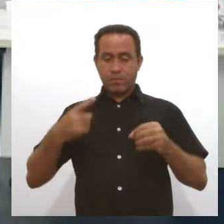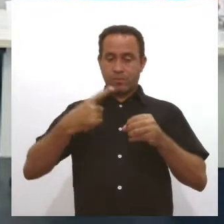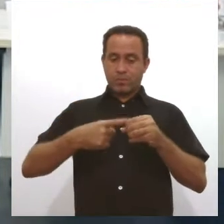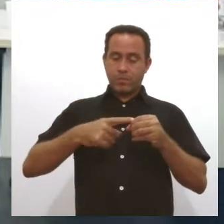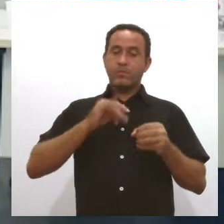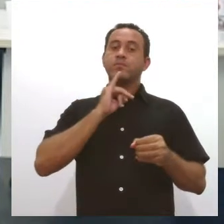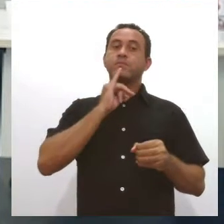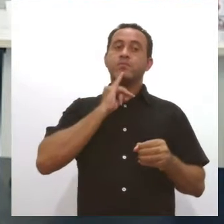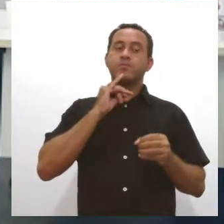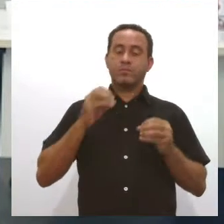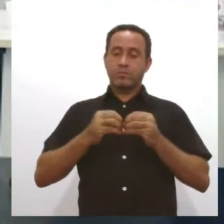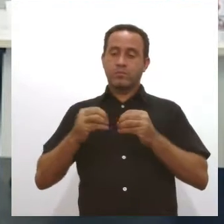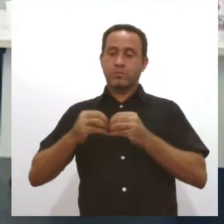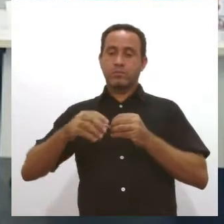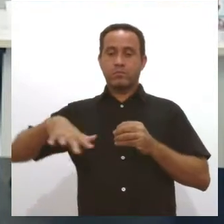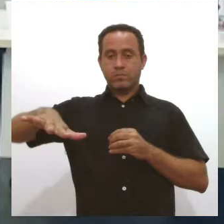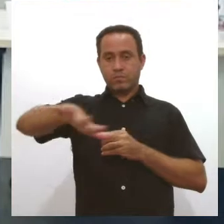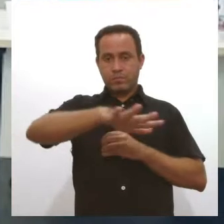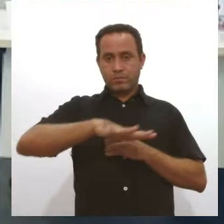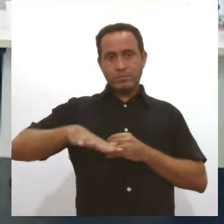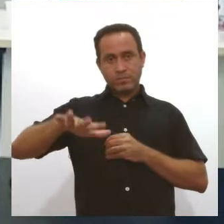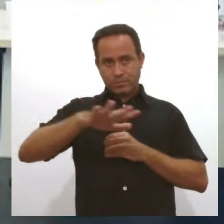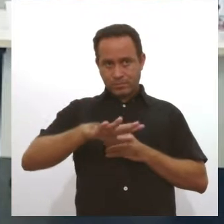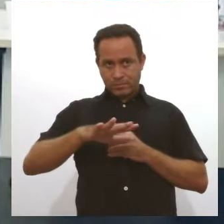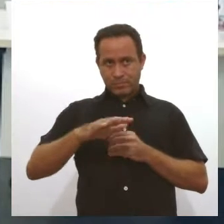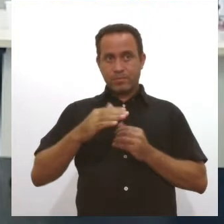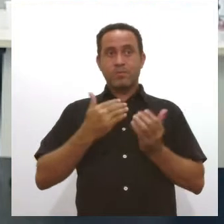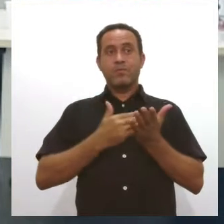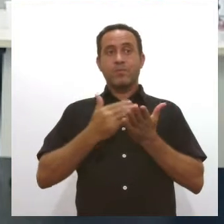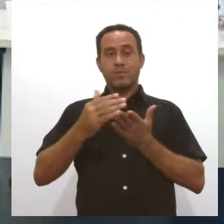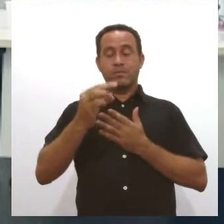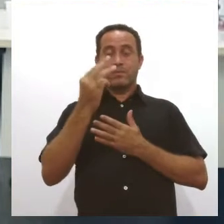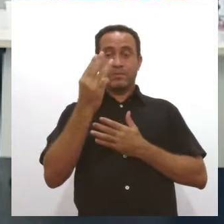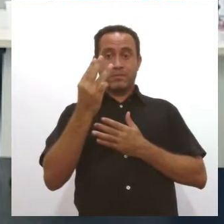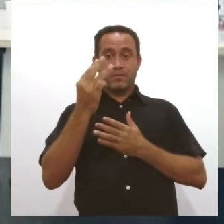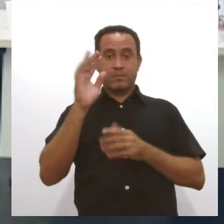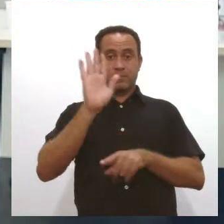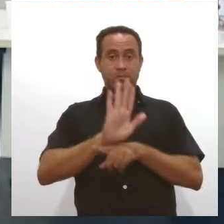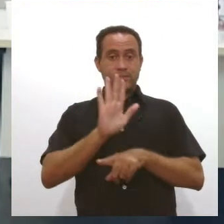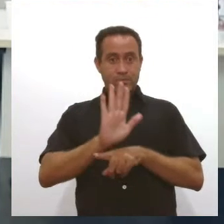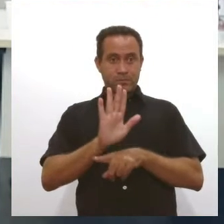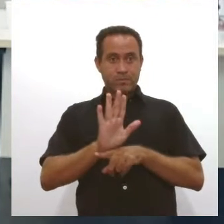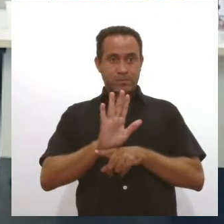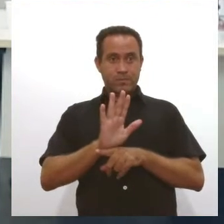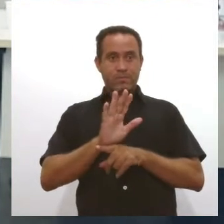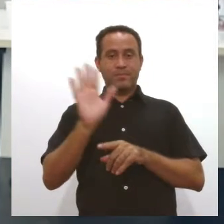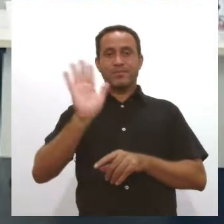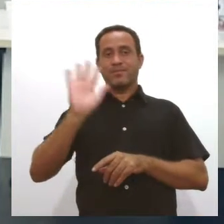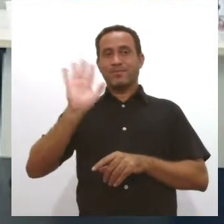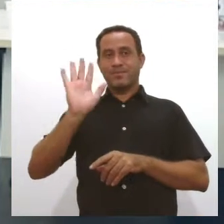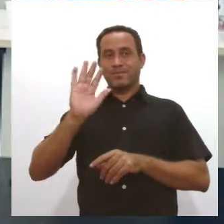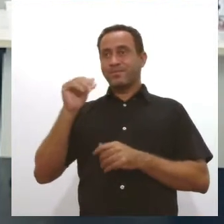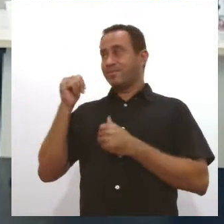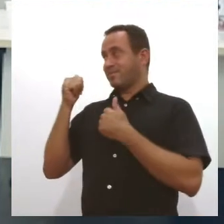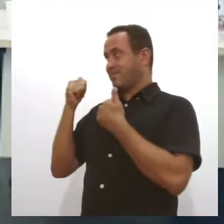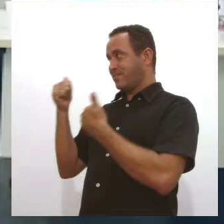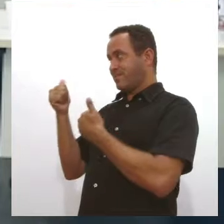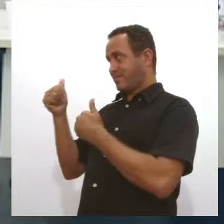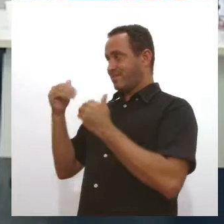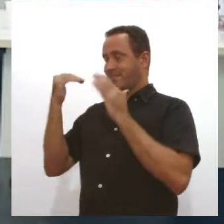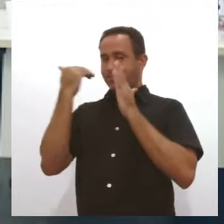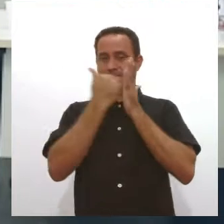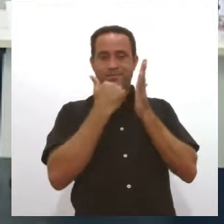como os municípios vizinhos. A inauguração está prevista para as 3 horas da tarde. Por hoje é só, mais informações em nosso site